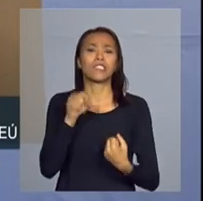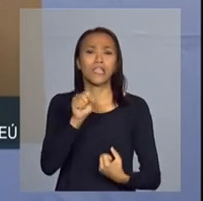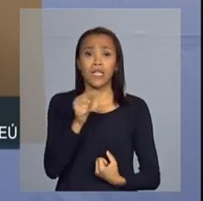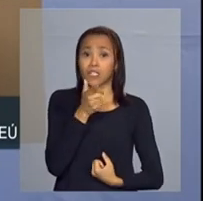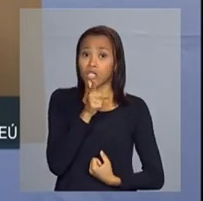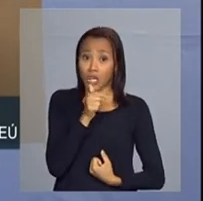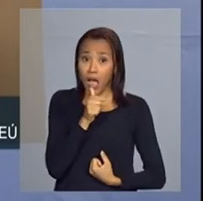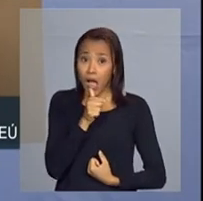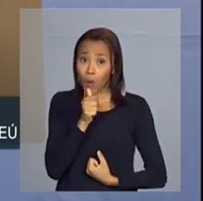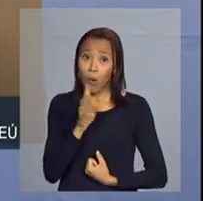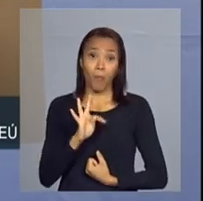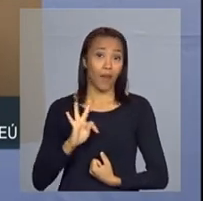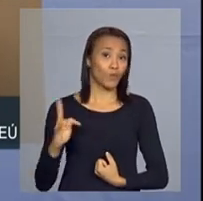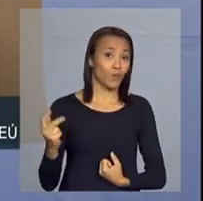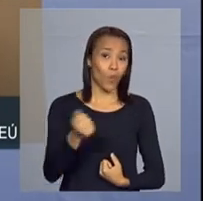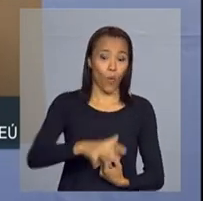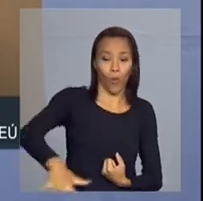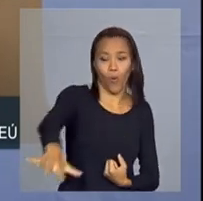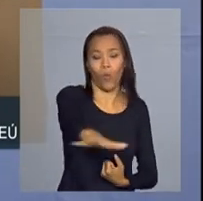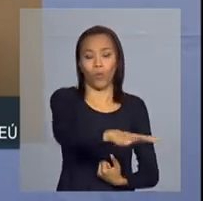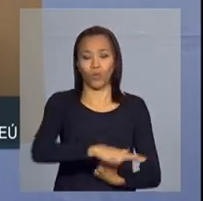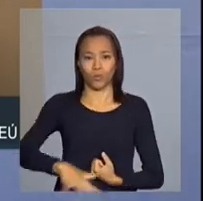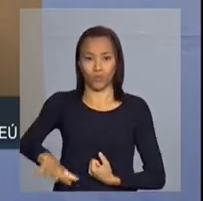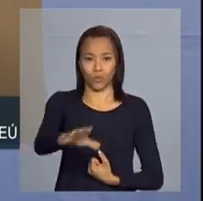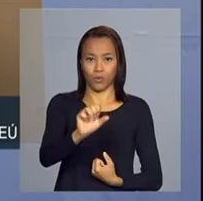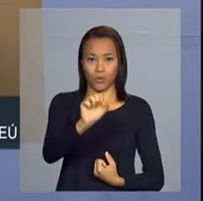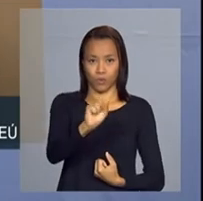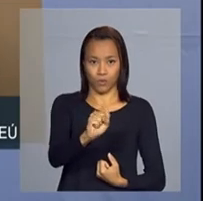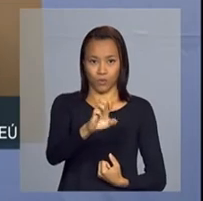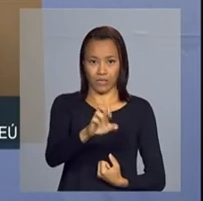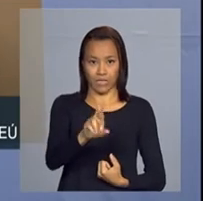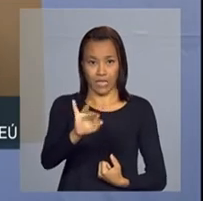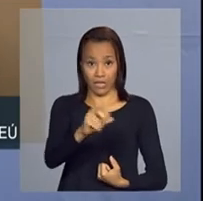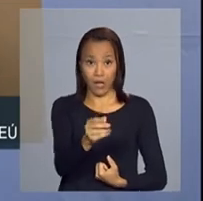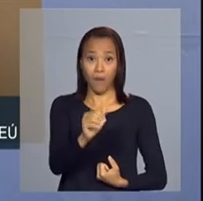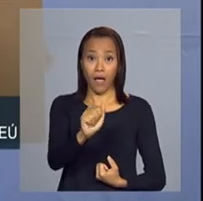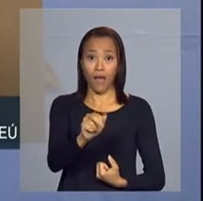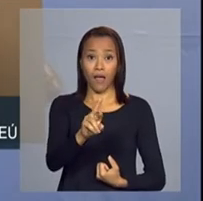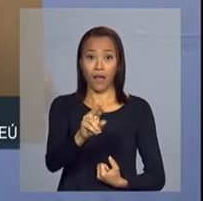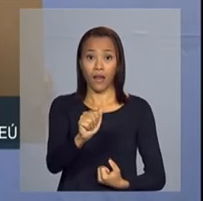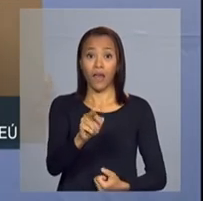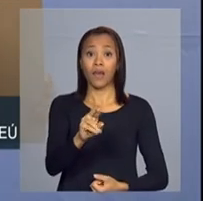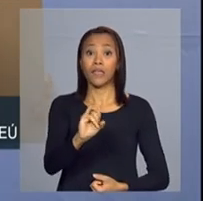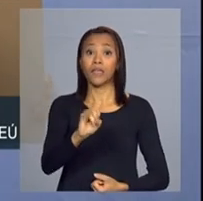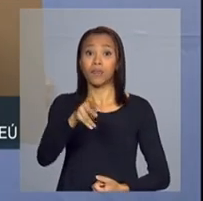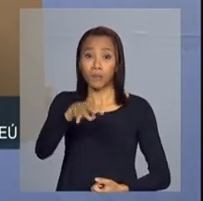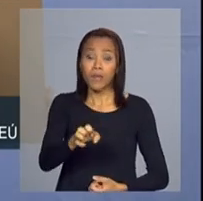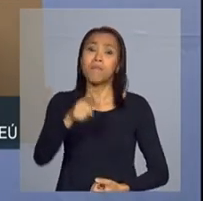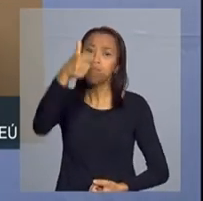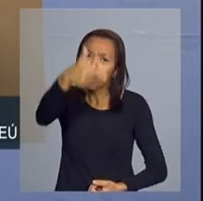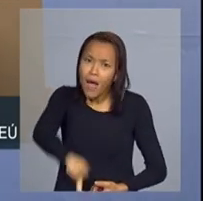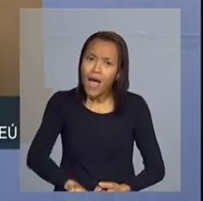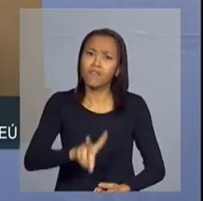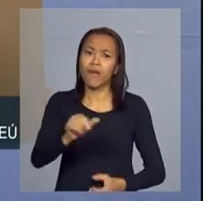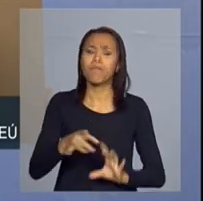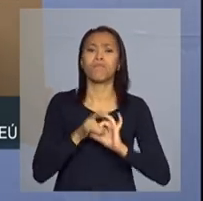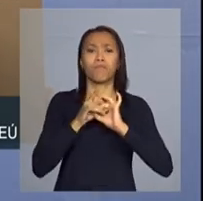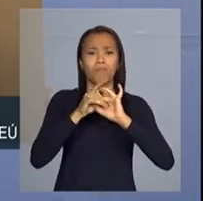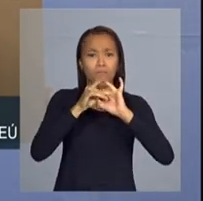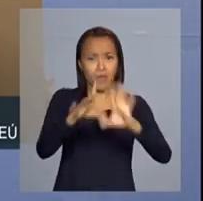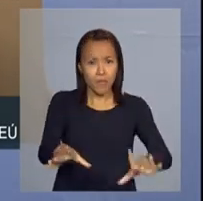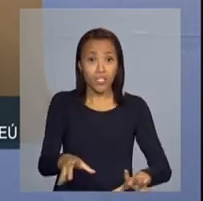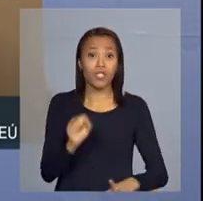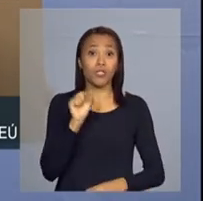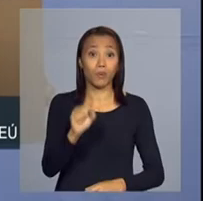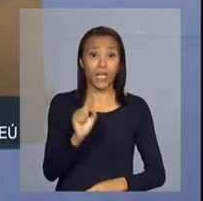sertão central e para o sertão do Araripe. E mais, possibilitará que a gente possa bombear as